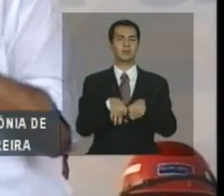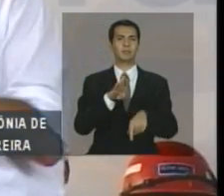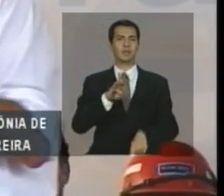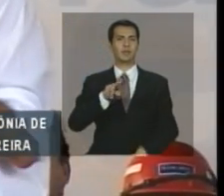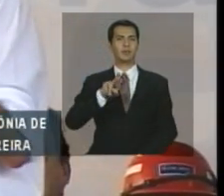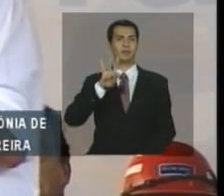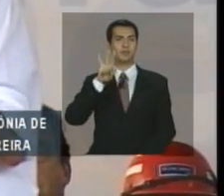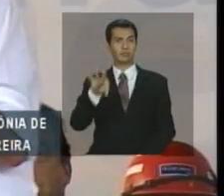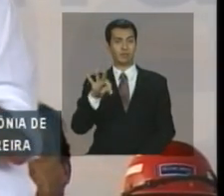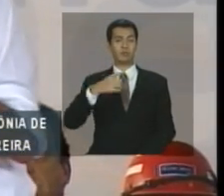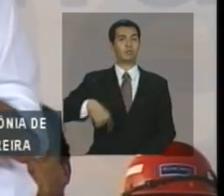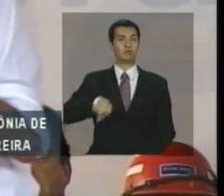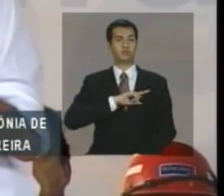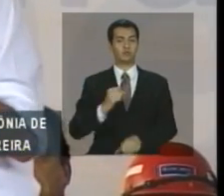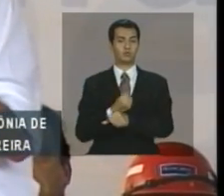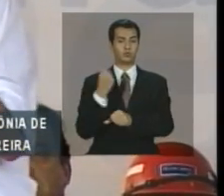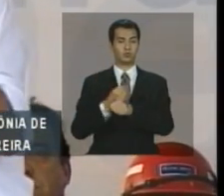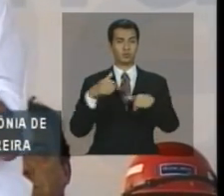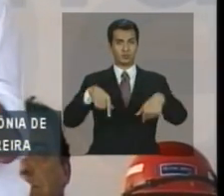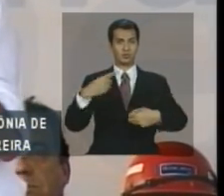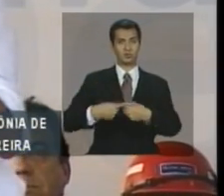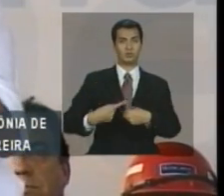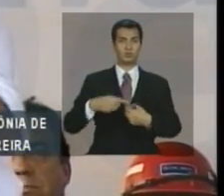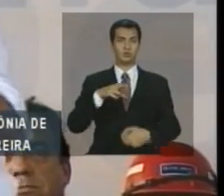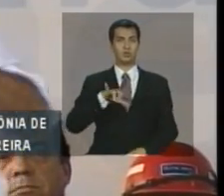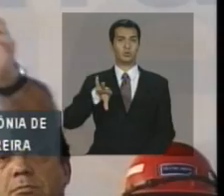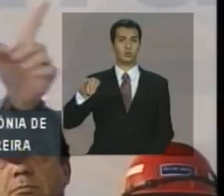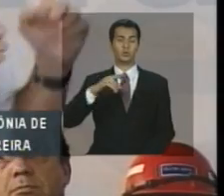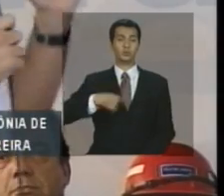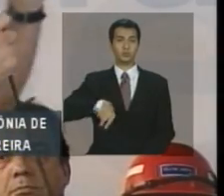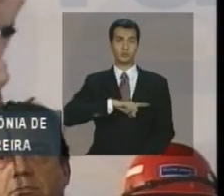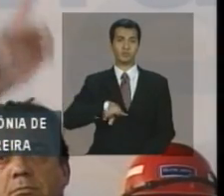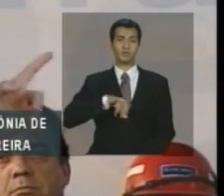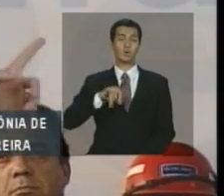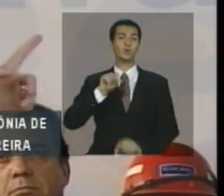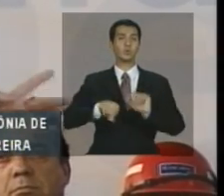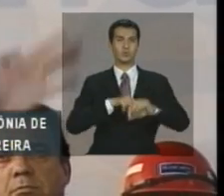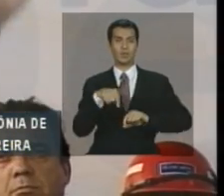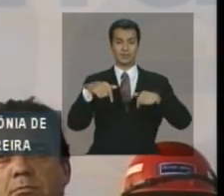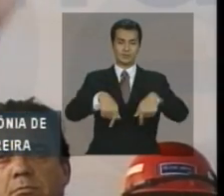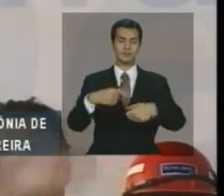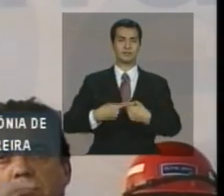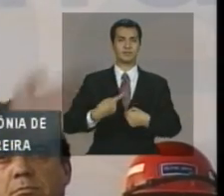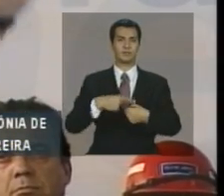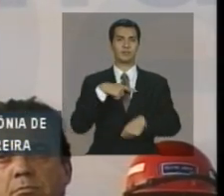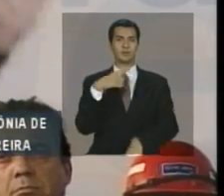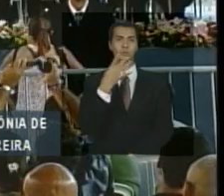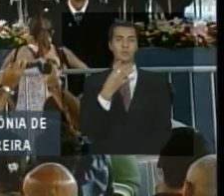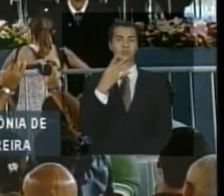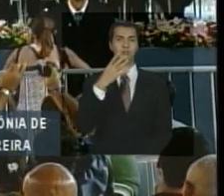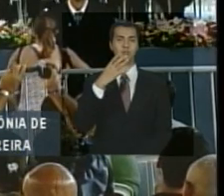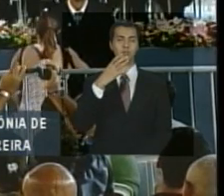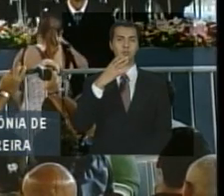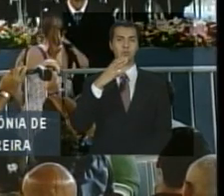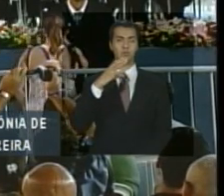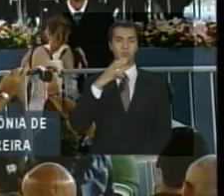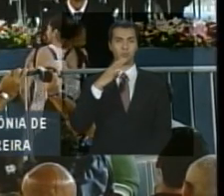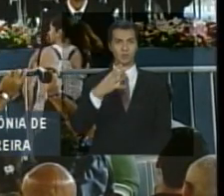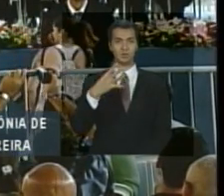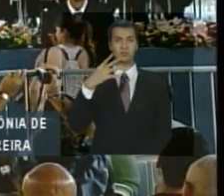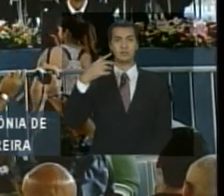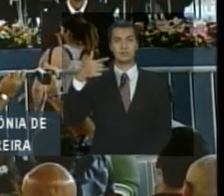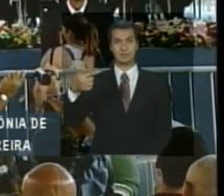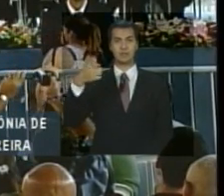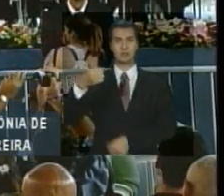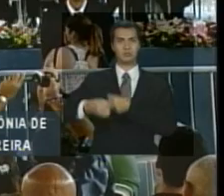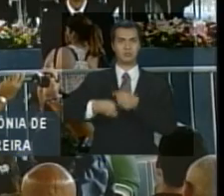está fazendo na cidade do Rio de Janeiro, nós vamos sair, essa cidade tem 447 anos, presidente, em